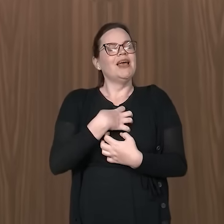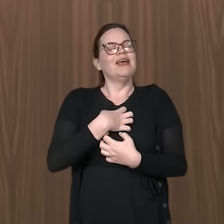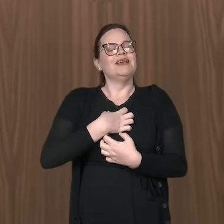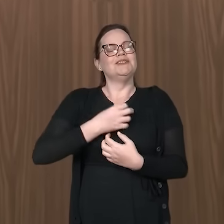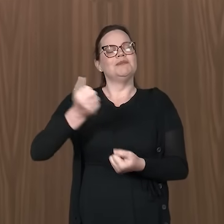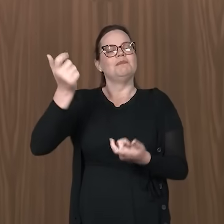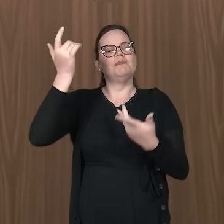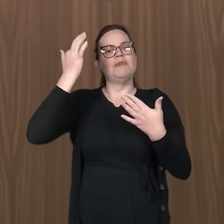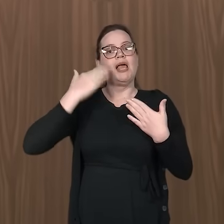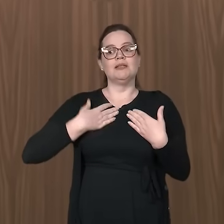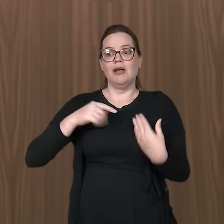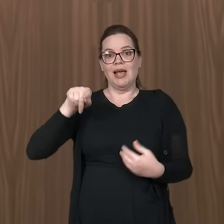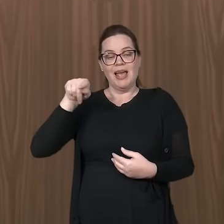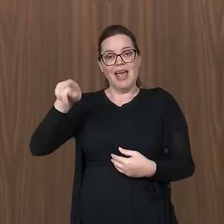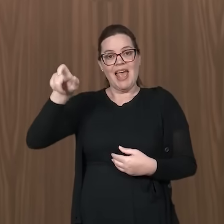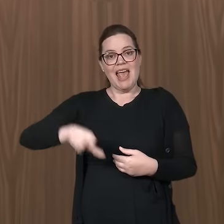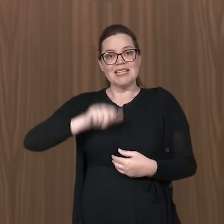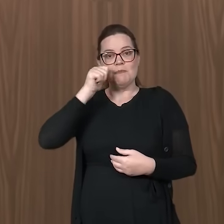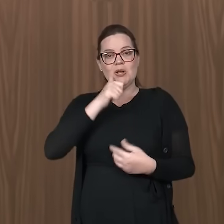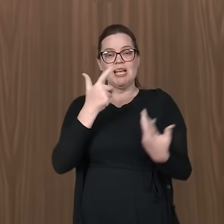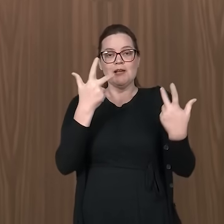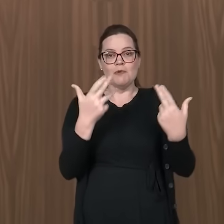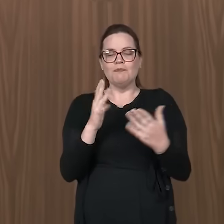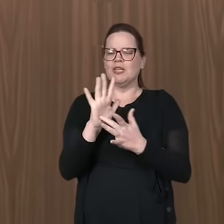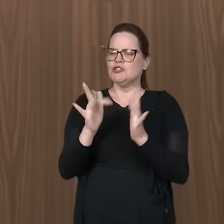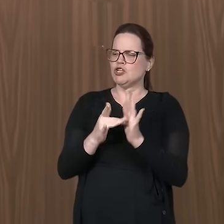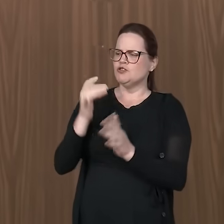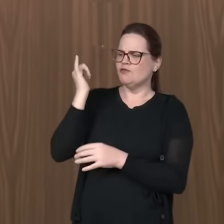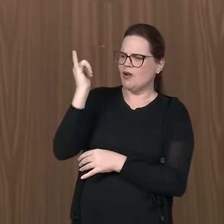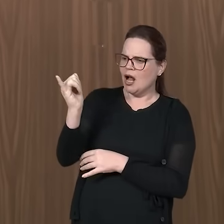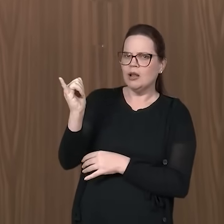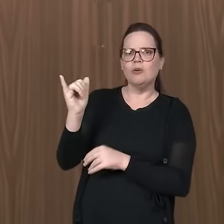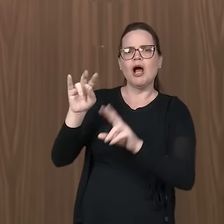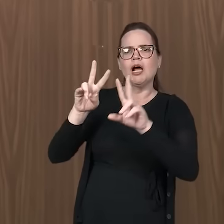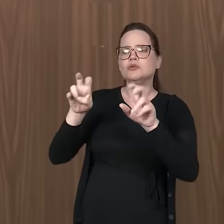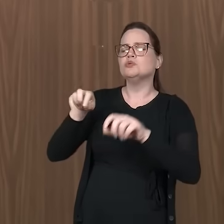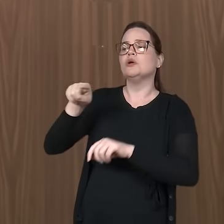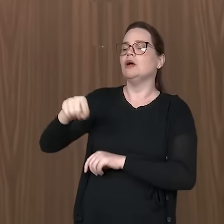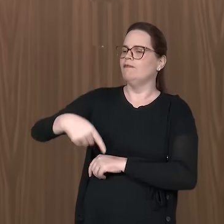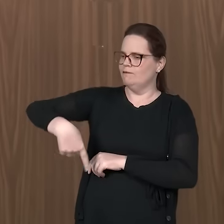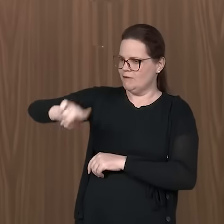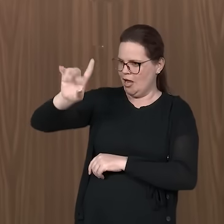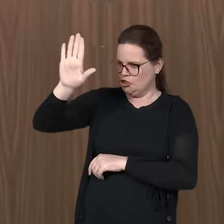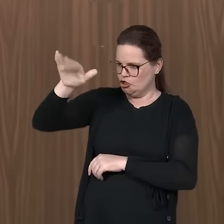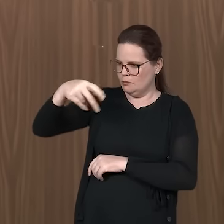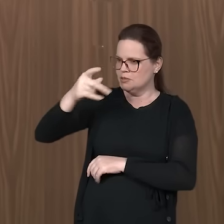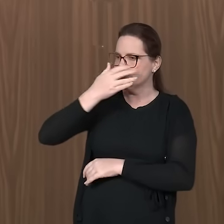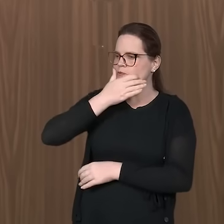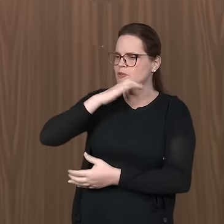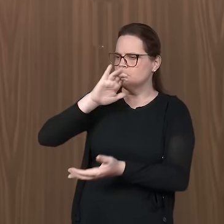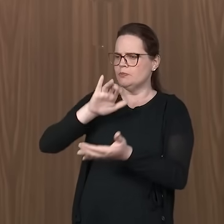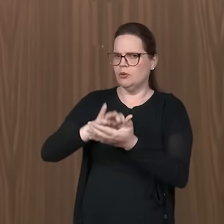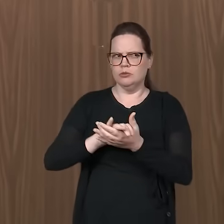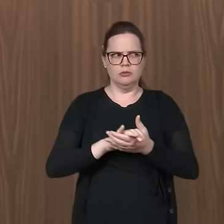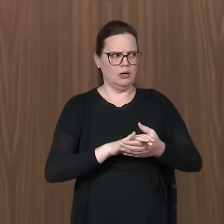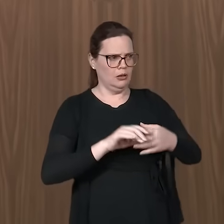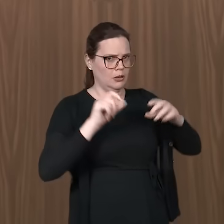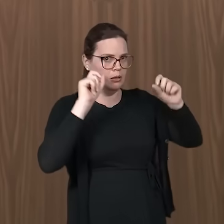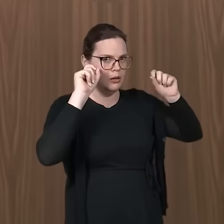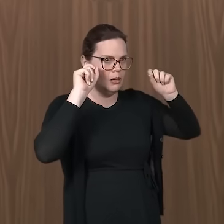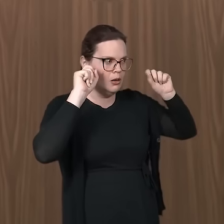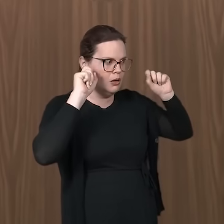Senhor entregou a ela uma revelação, porque o Senhor mandou que ela chamasse o seu marido. Ela foi sincera na sua